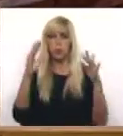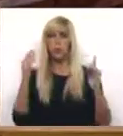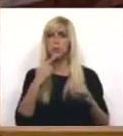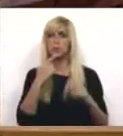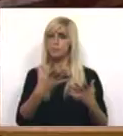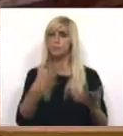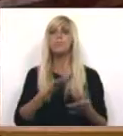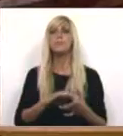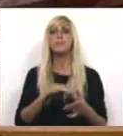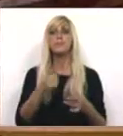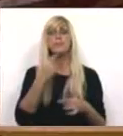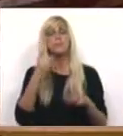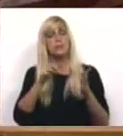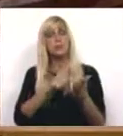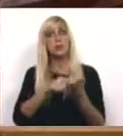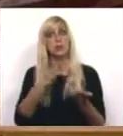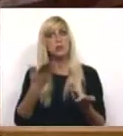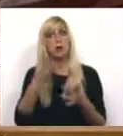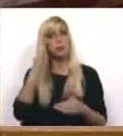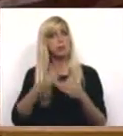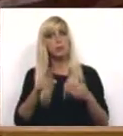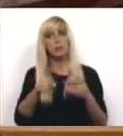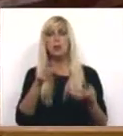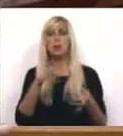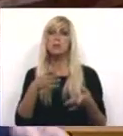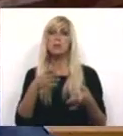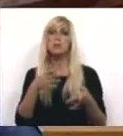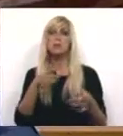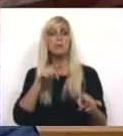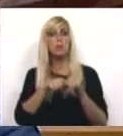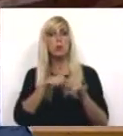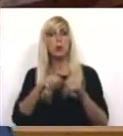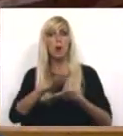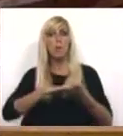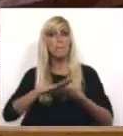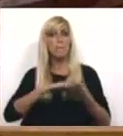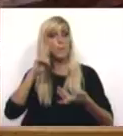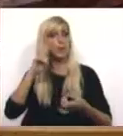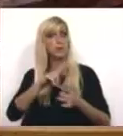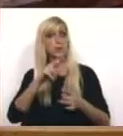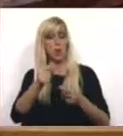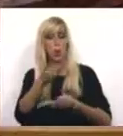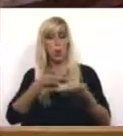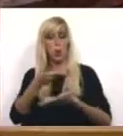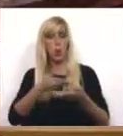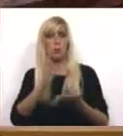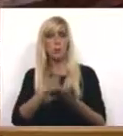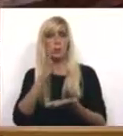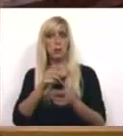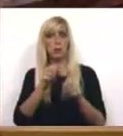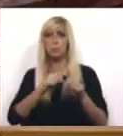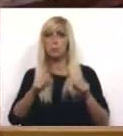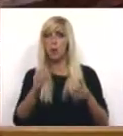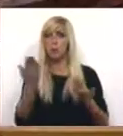desempenha. O que é necessário é romper de vez com políticas que assentam numa visão meramente economicista de curto